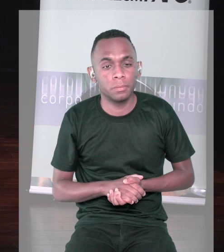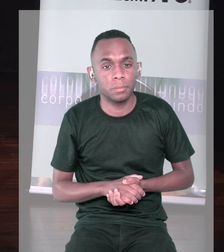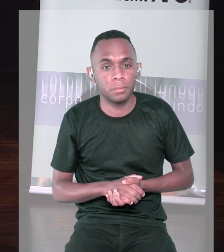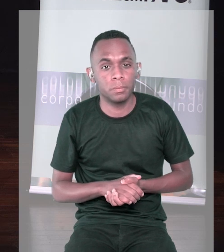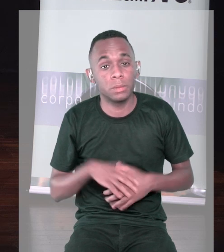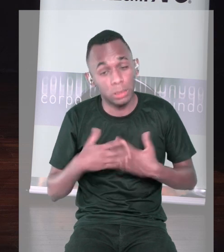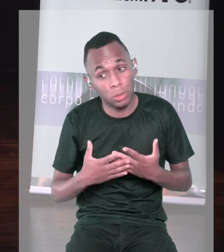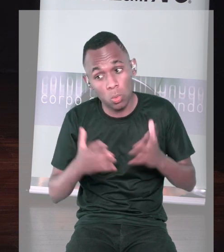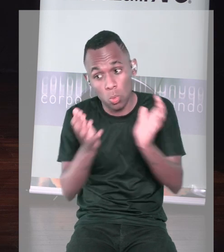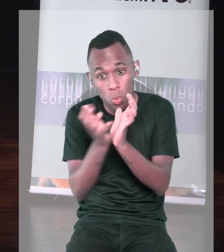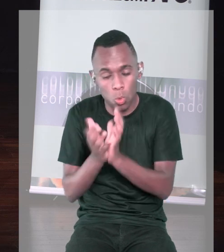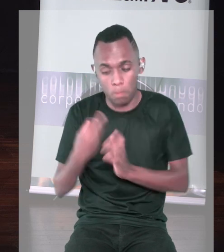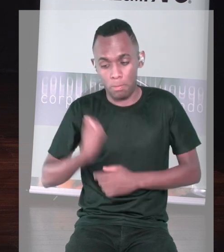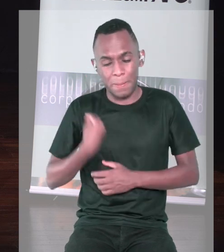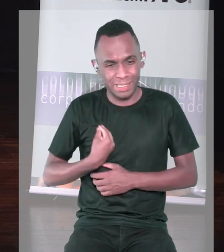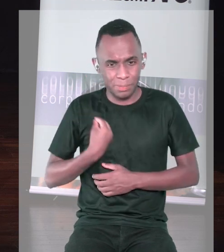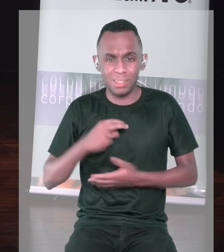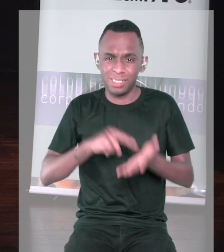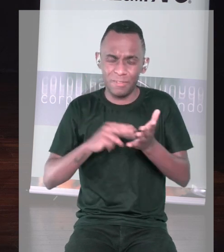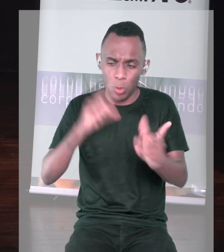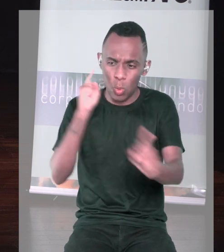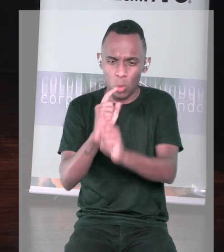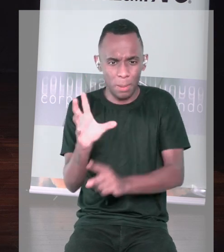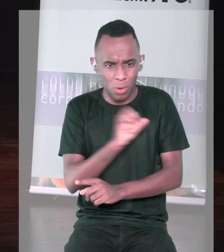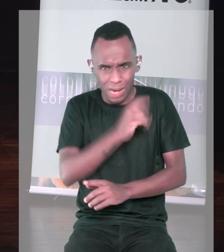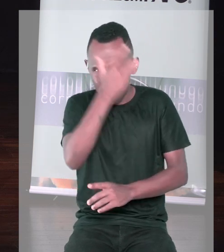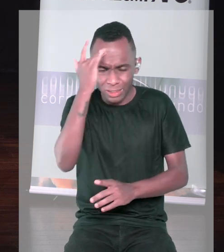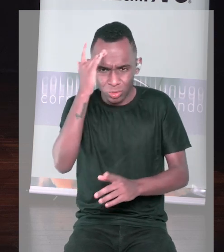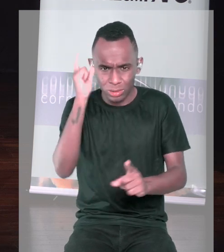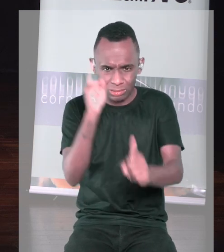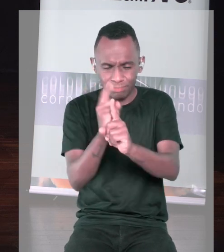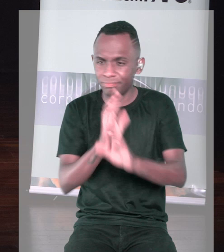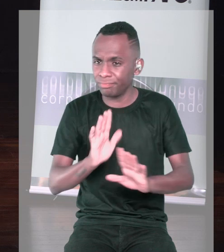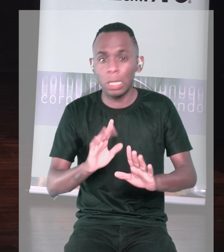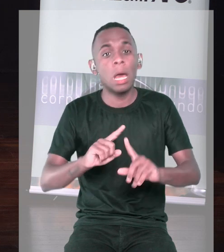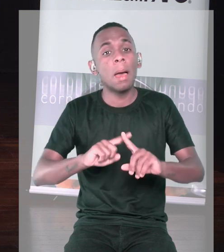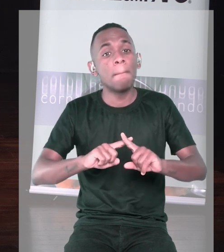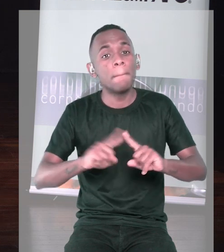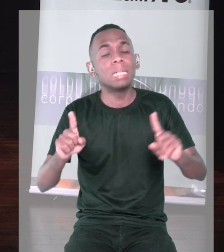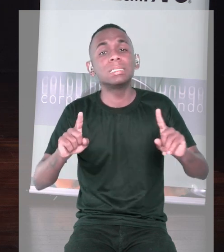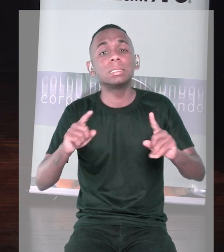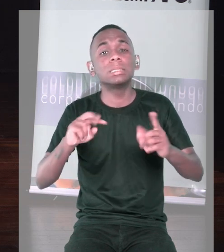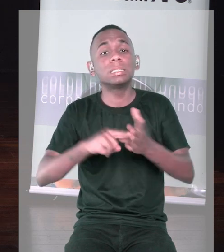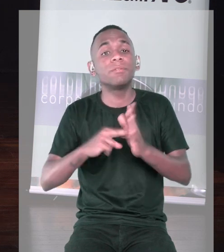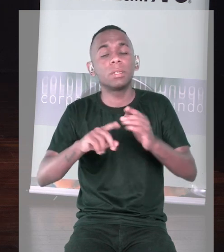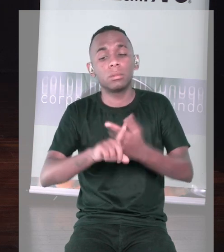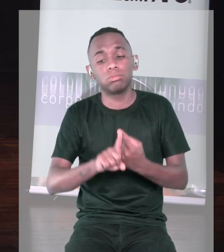Não são, então, grupos de pertencimento que definem o encontro amoroso das pessoas, pois elas estão como